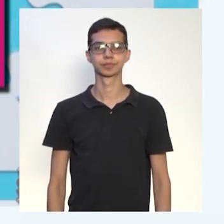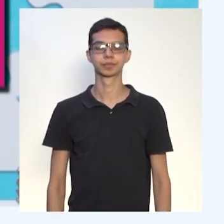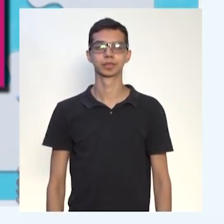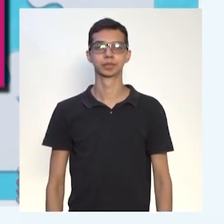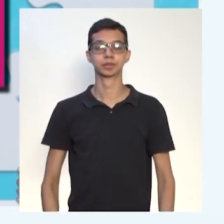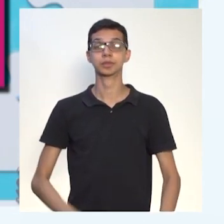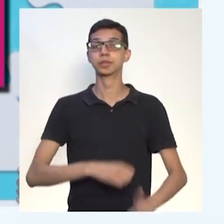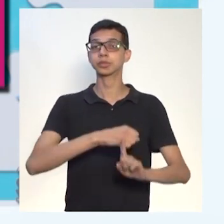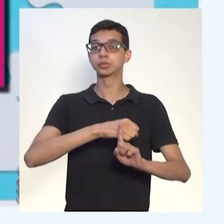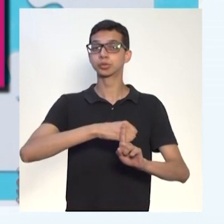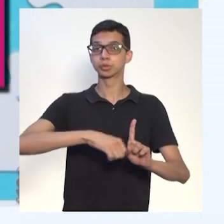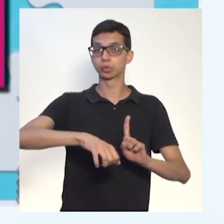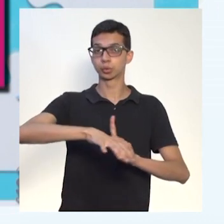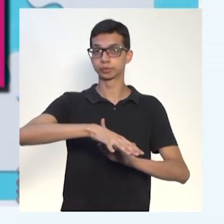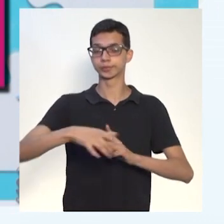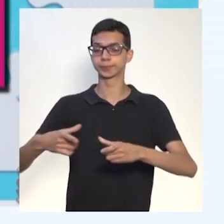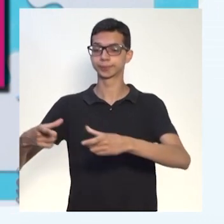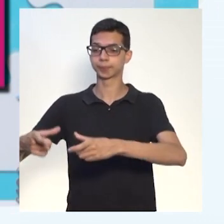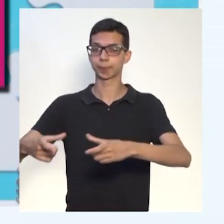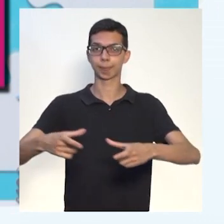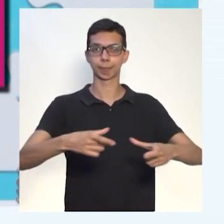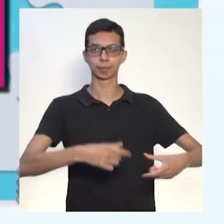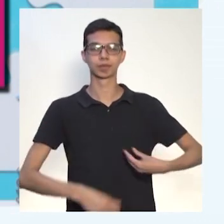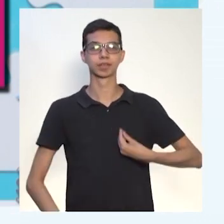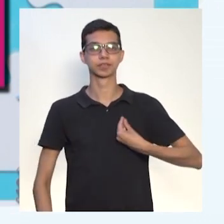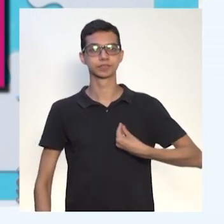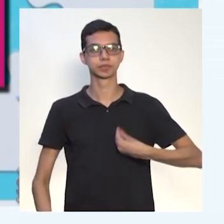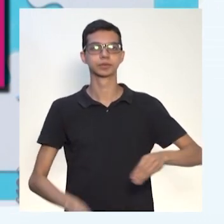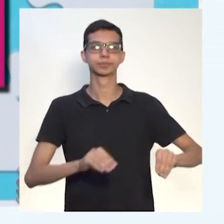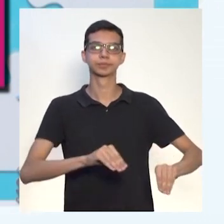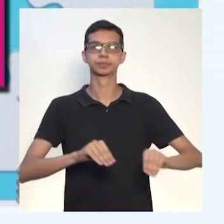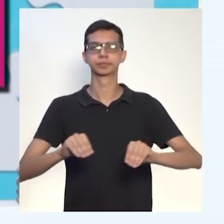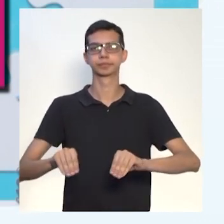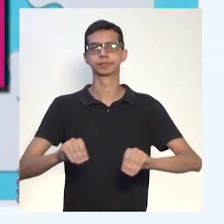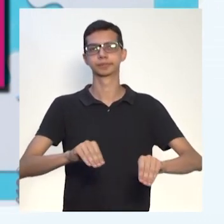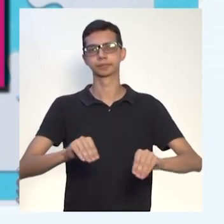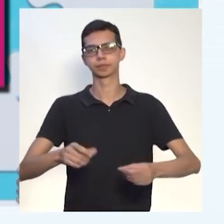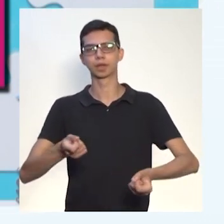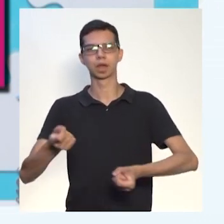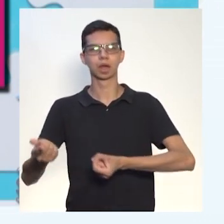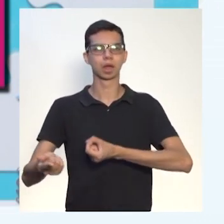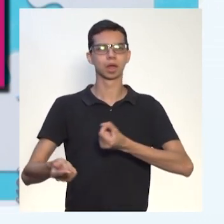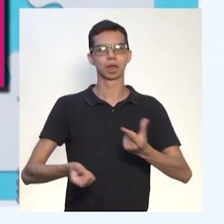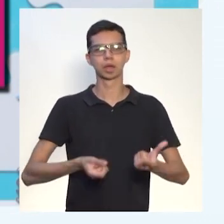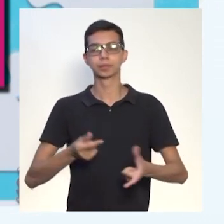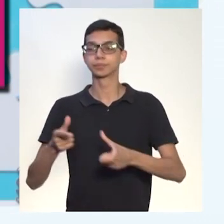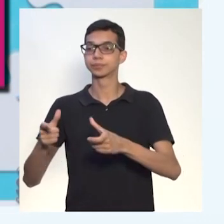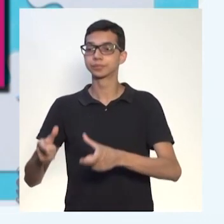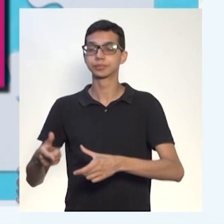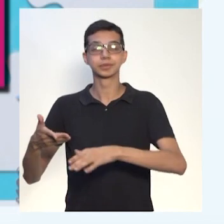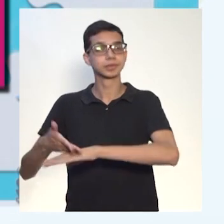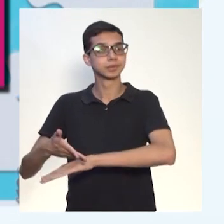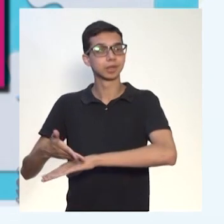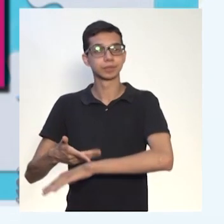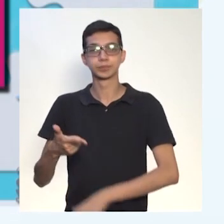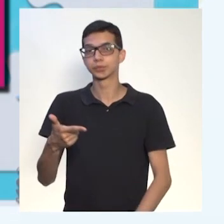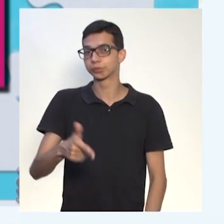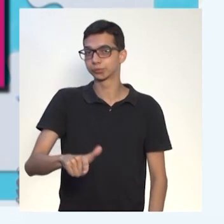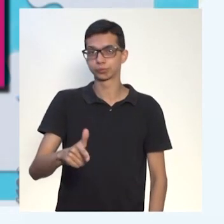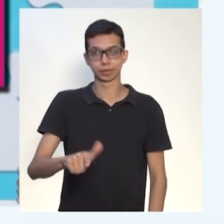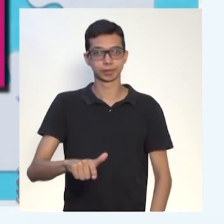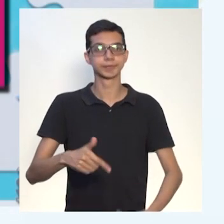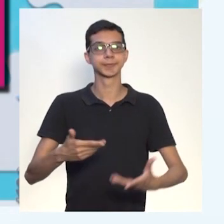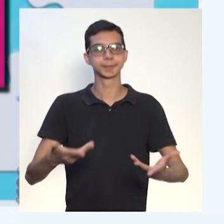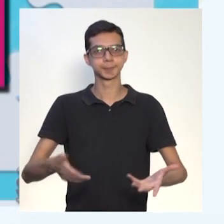foi se urbanizando, fez com que algumas pessoas ficassem excluídas desses espaços. E,